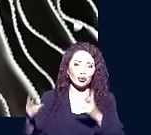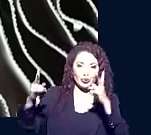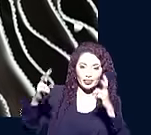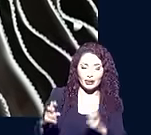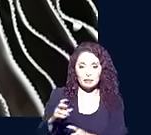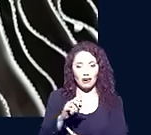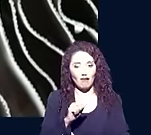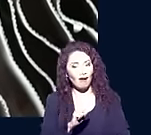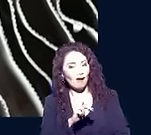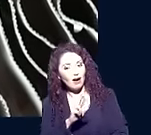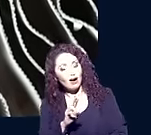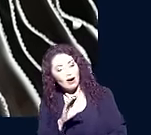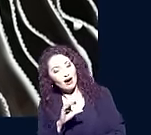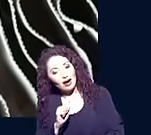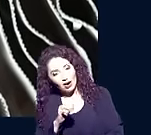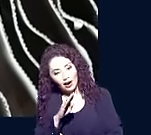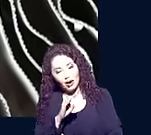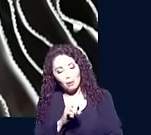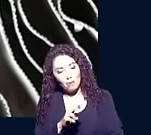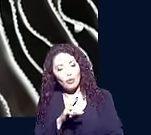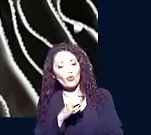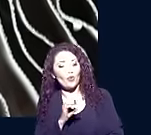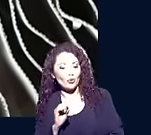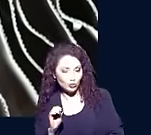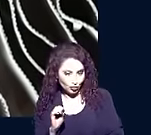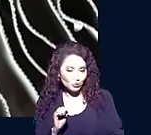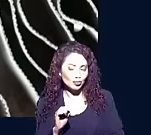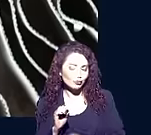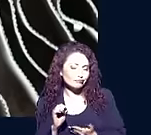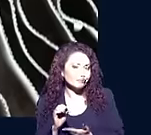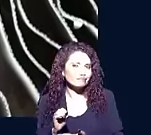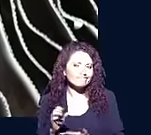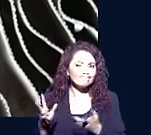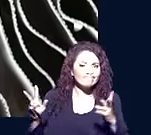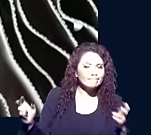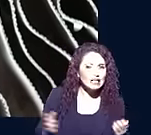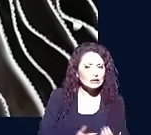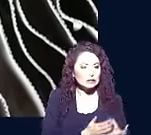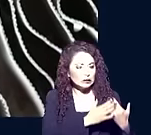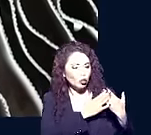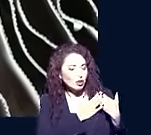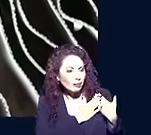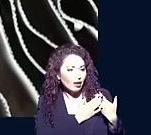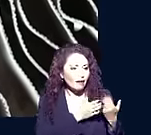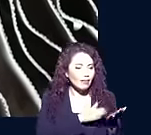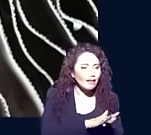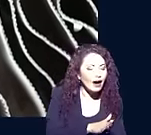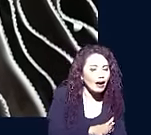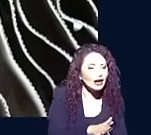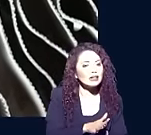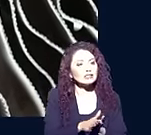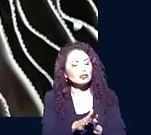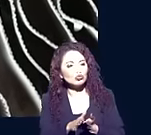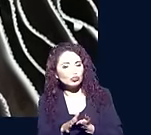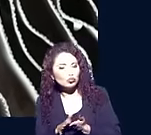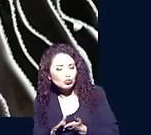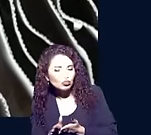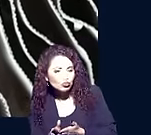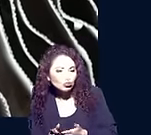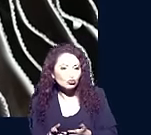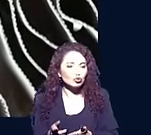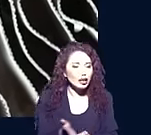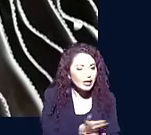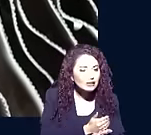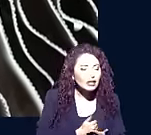a tese do crescimento da responsabilidade fiscal olhando um pouco para o social olhando um pouco para para